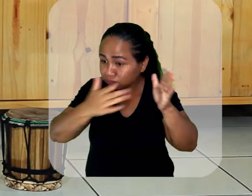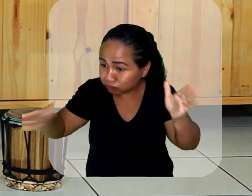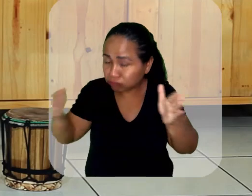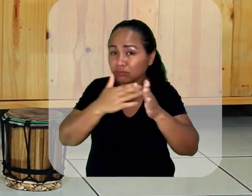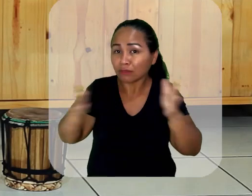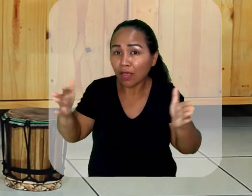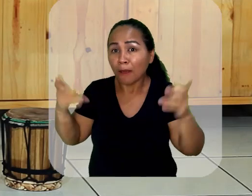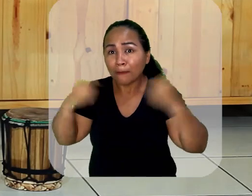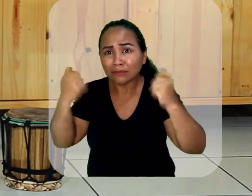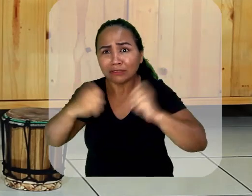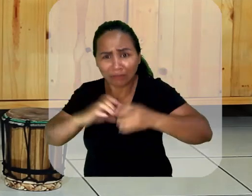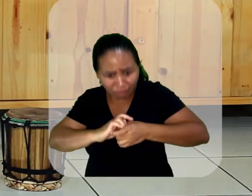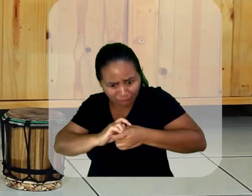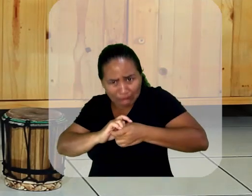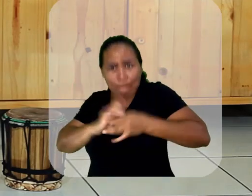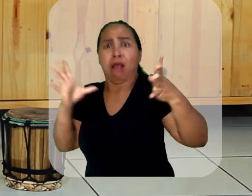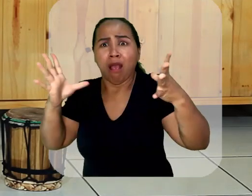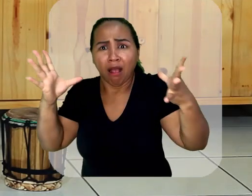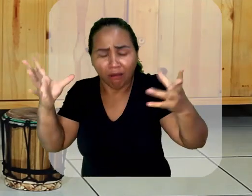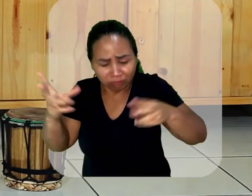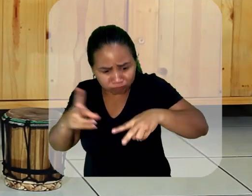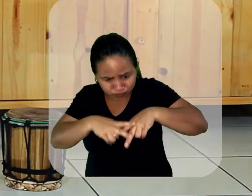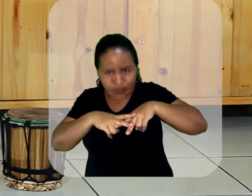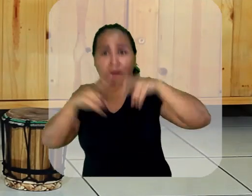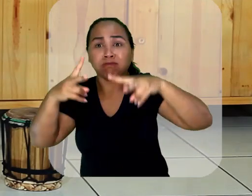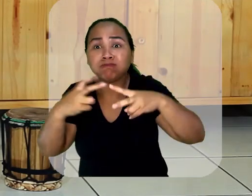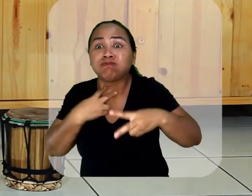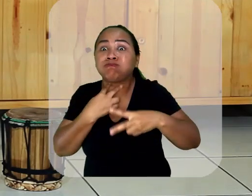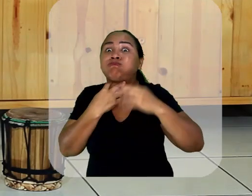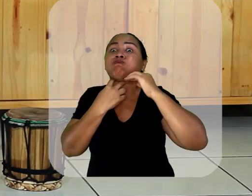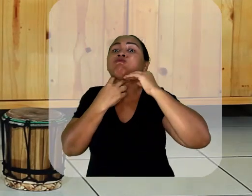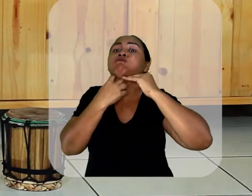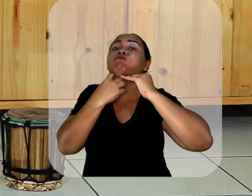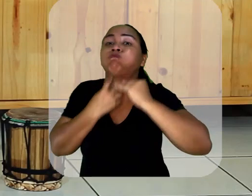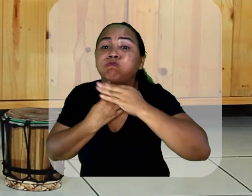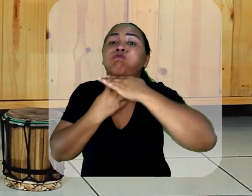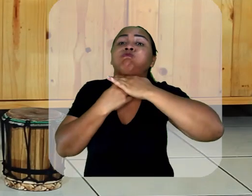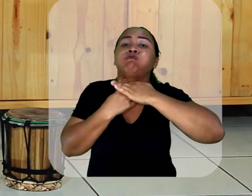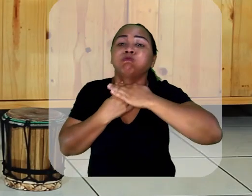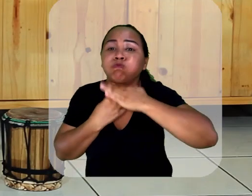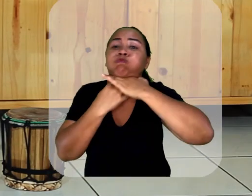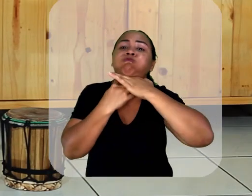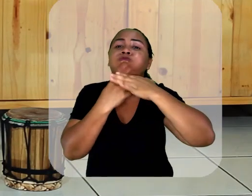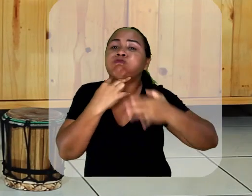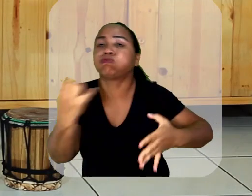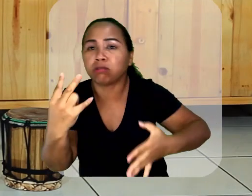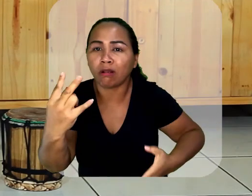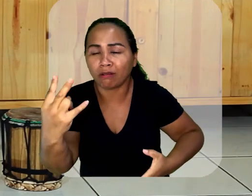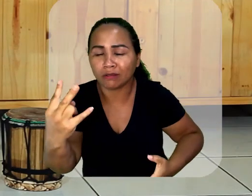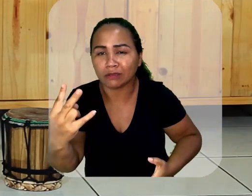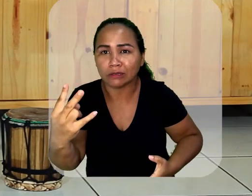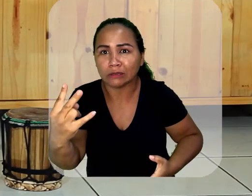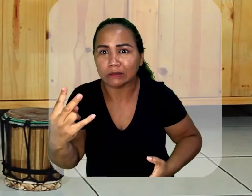a gaiola para que as vozes aprisionadas que chegaram até a mim possam voar. E